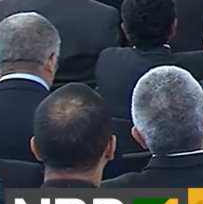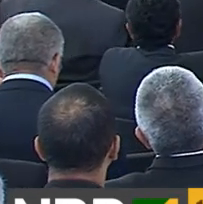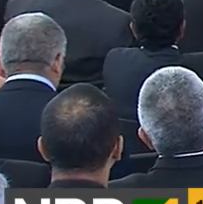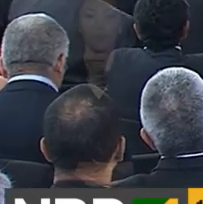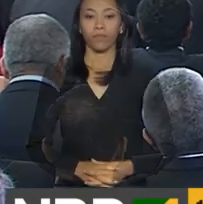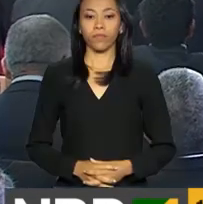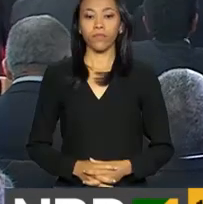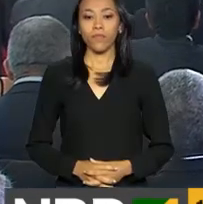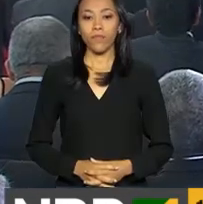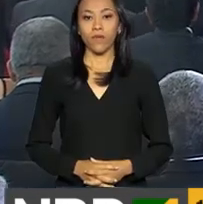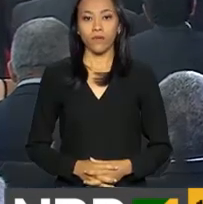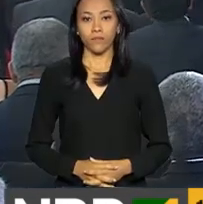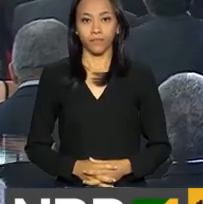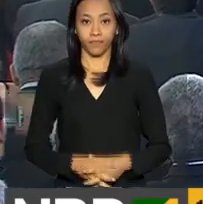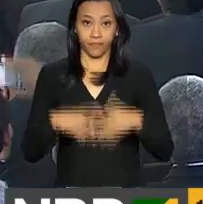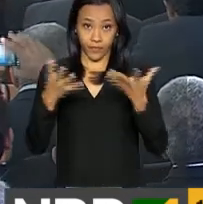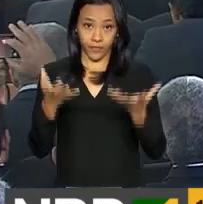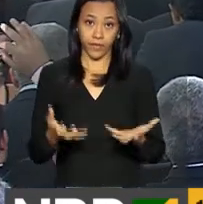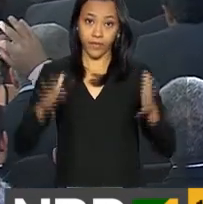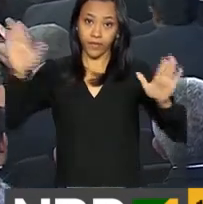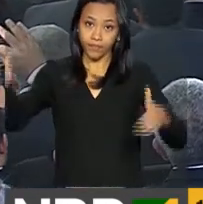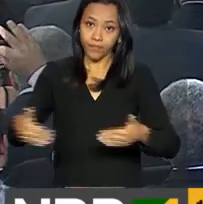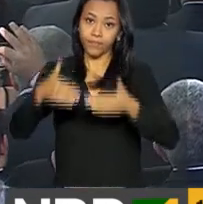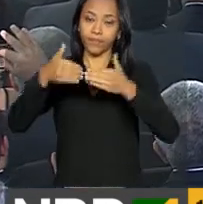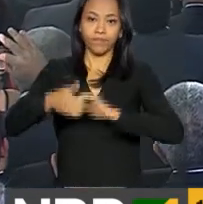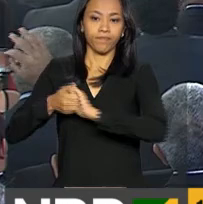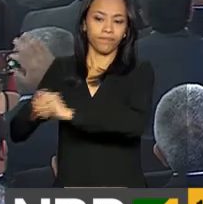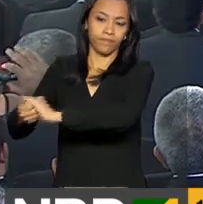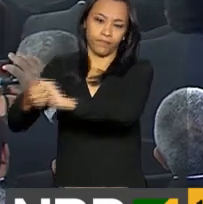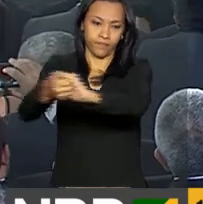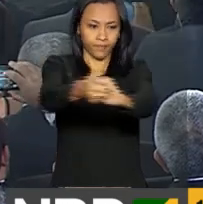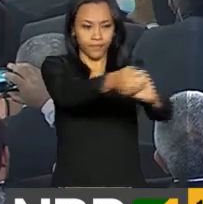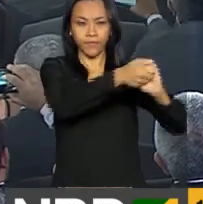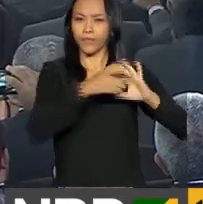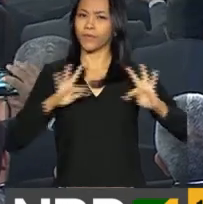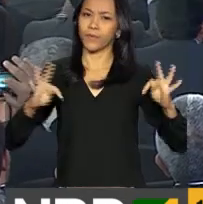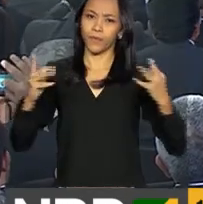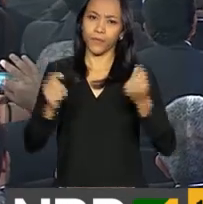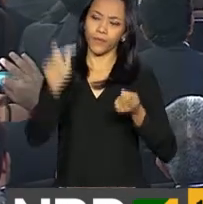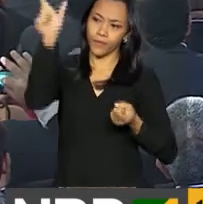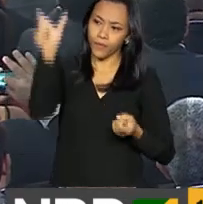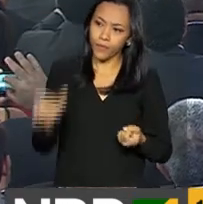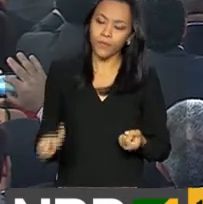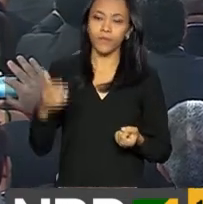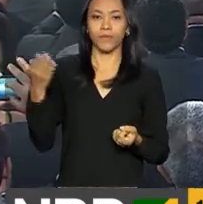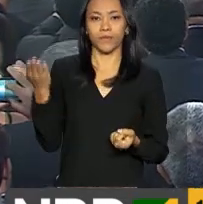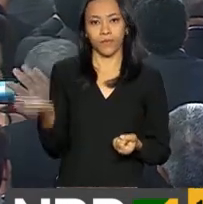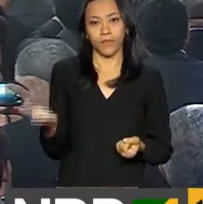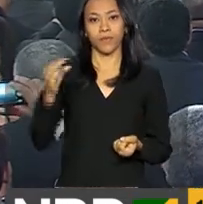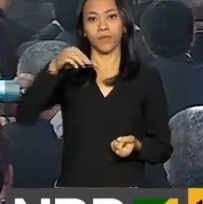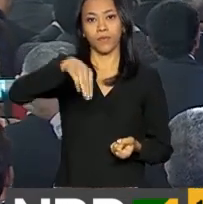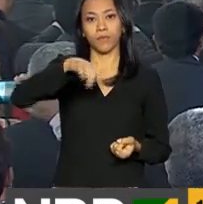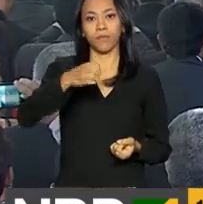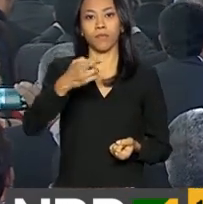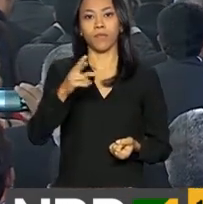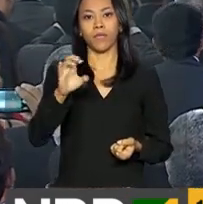Muito bem, eu quero saudar a todos, né? O Meirelles, o Eliseu Padilha,